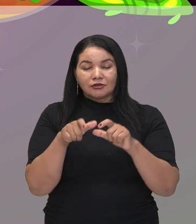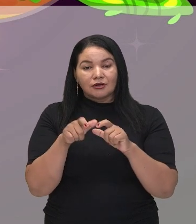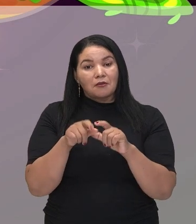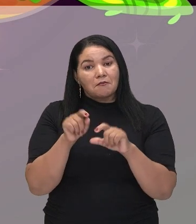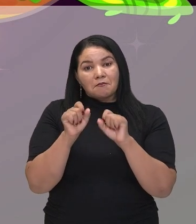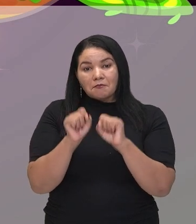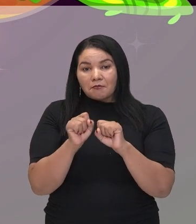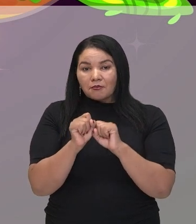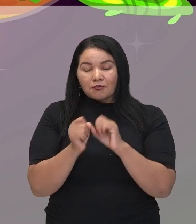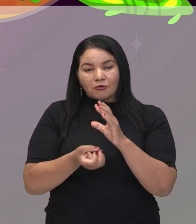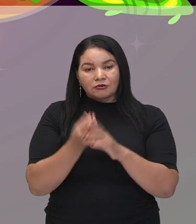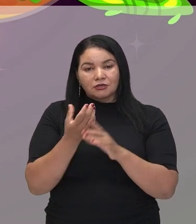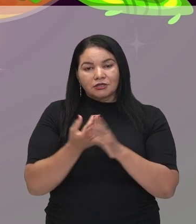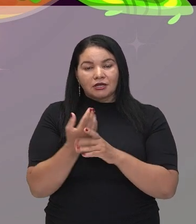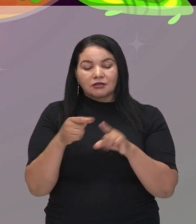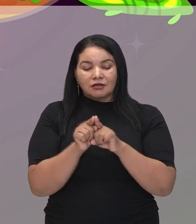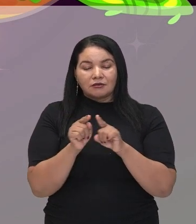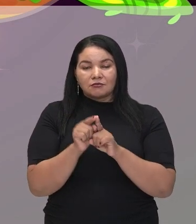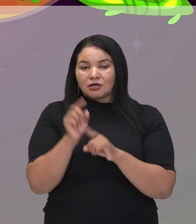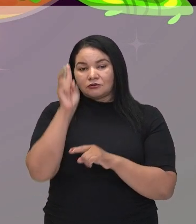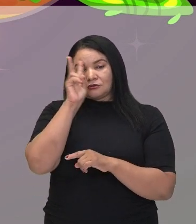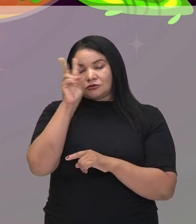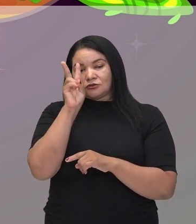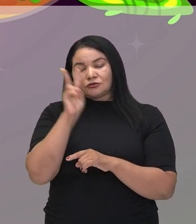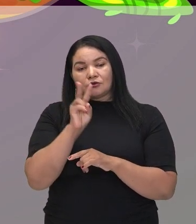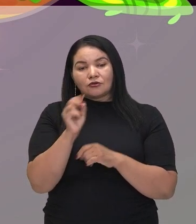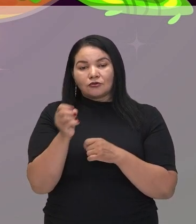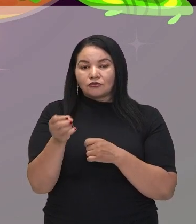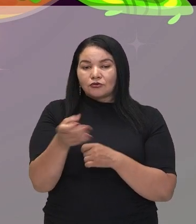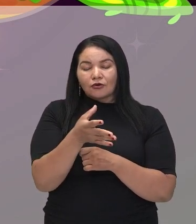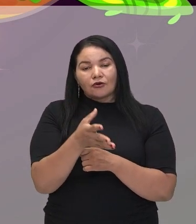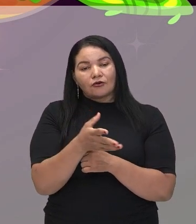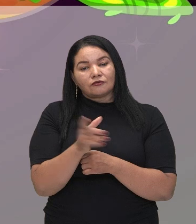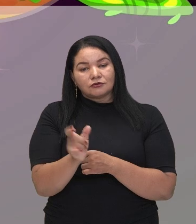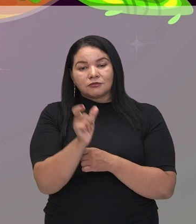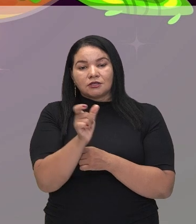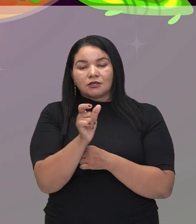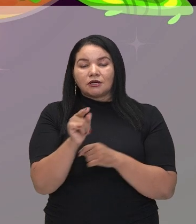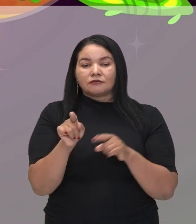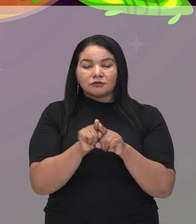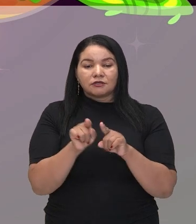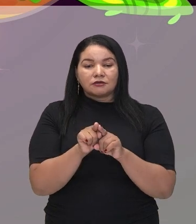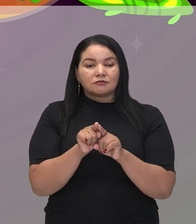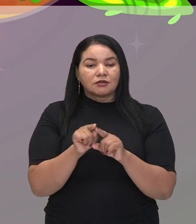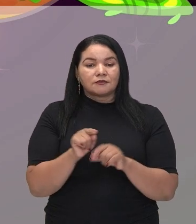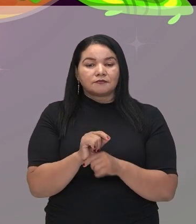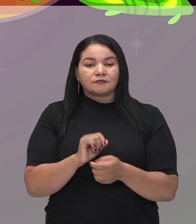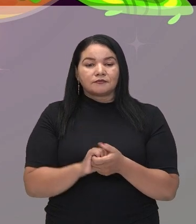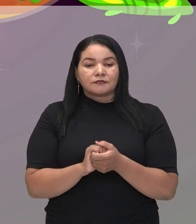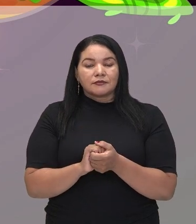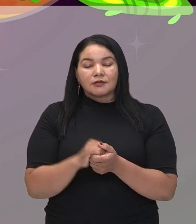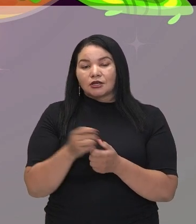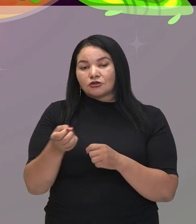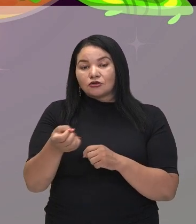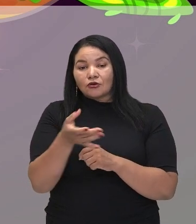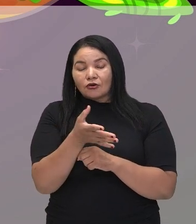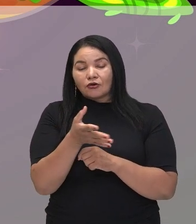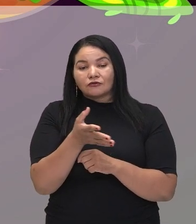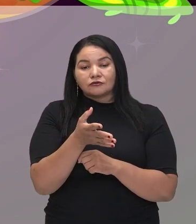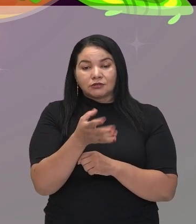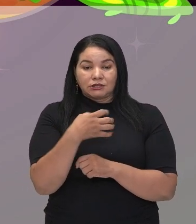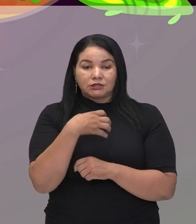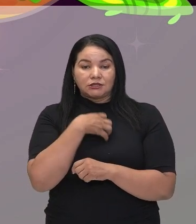pode criar uma história também, criando novas palavras, criando novos sentidos para essas palavras.